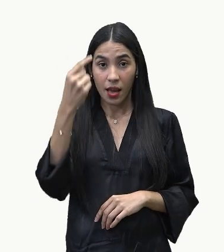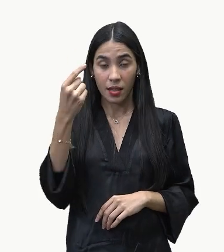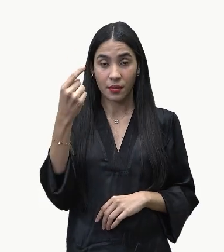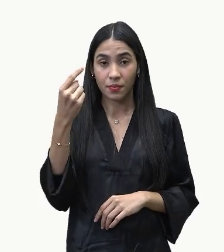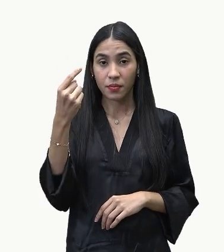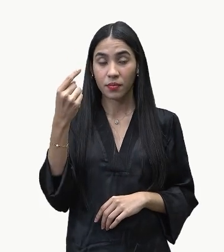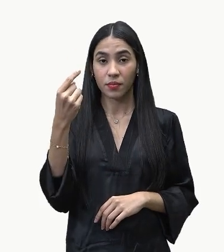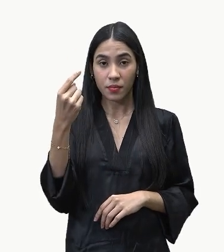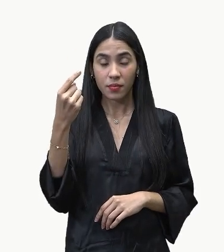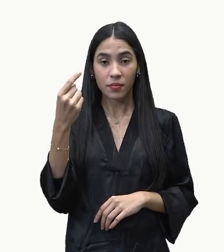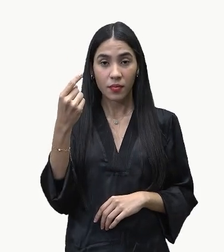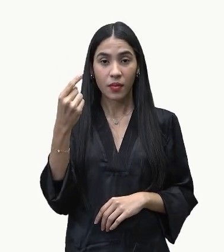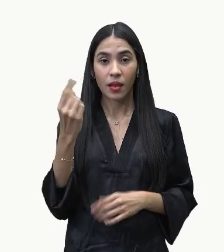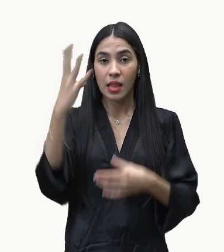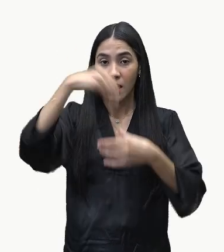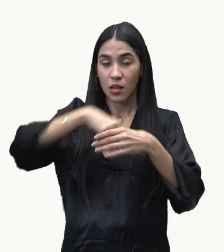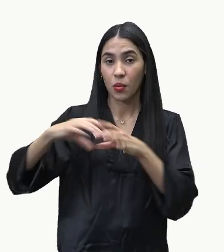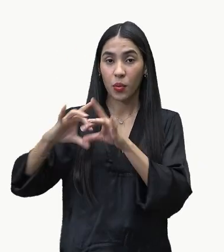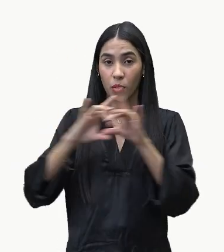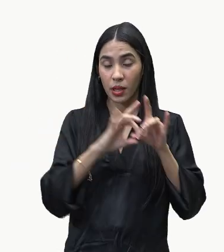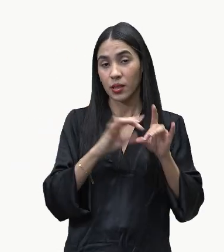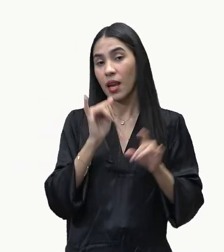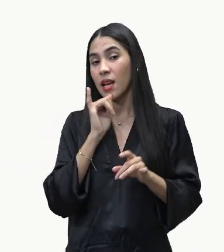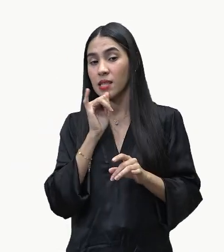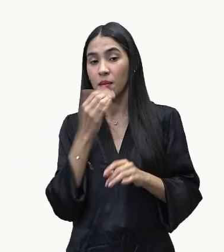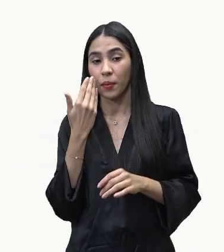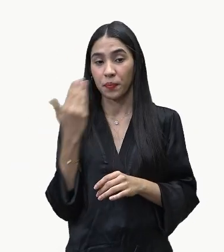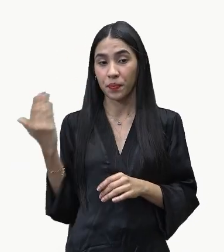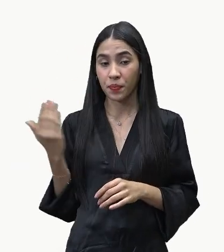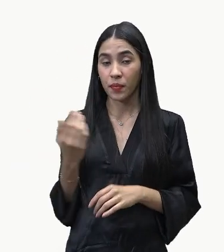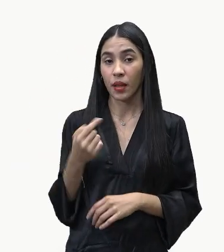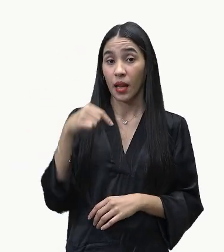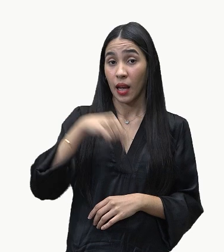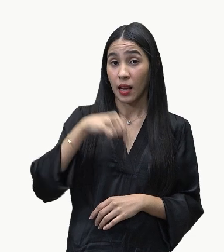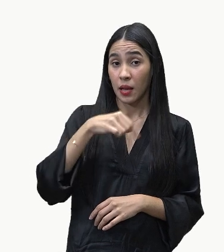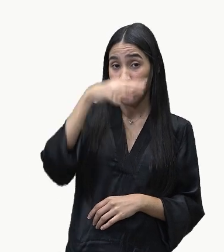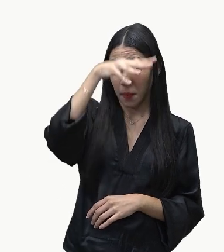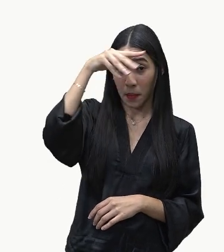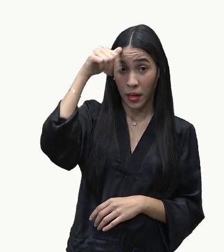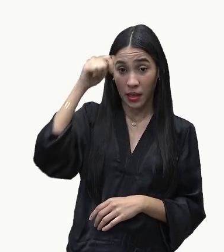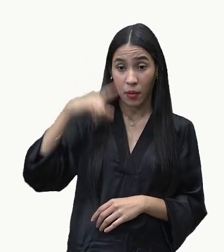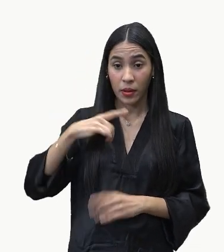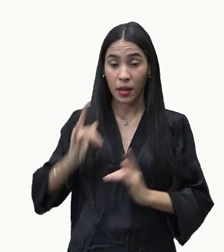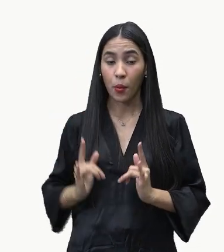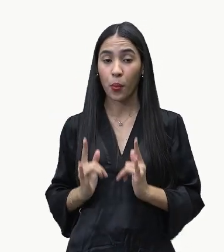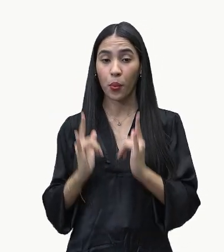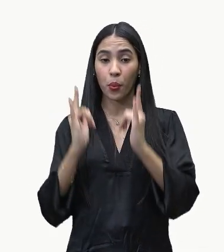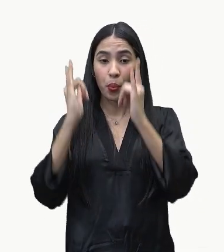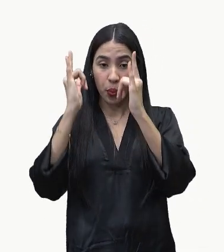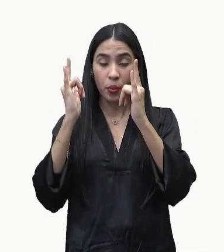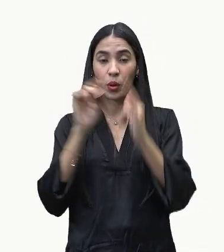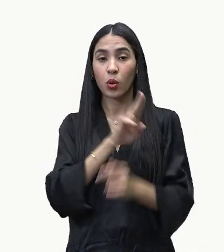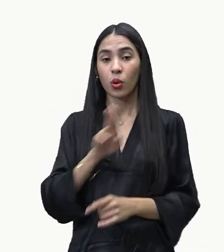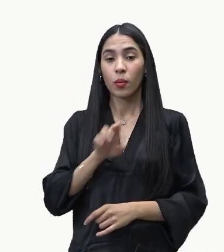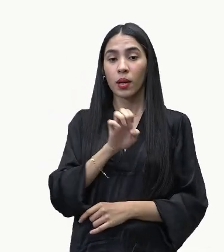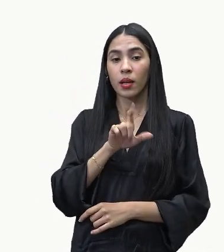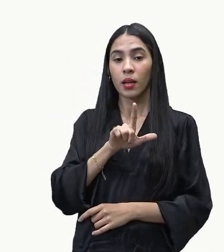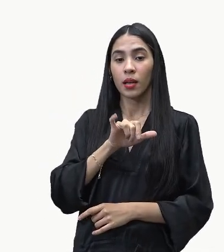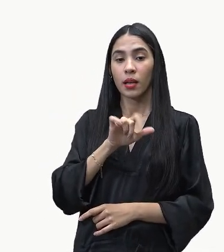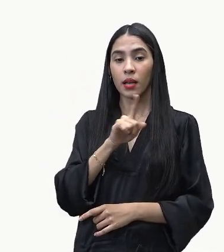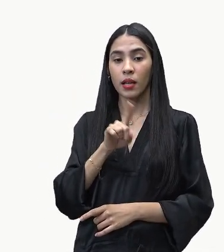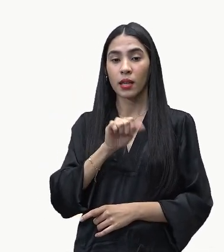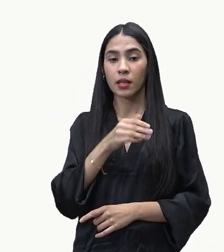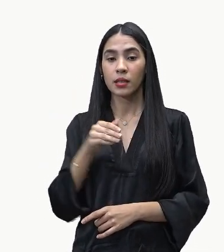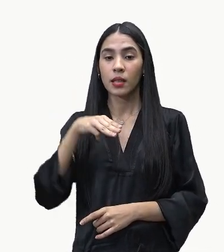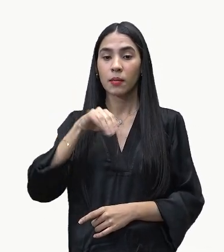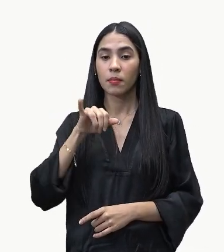eles evocam para o contexto. Então, por exemplo, aqui em Manaus tem um condomínio residencial que se chama Elisa Miranda.